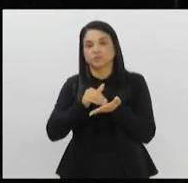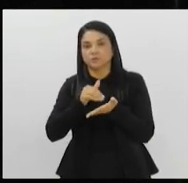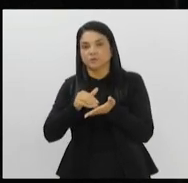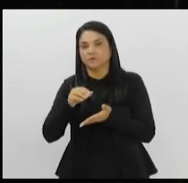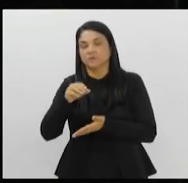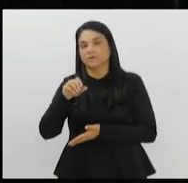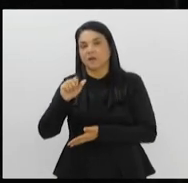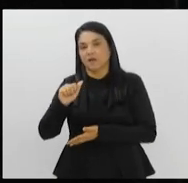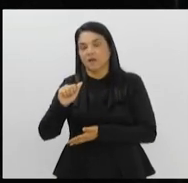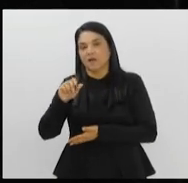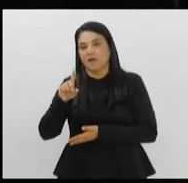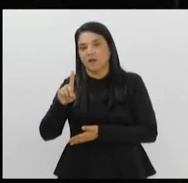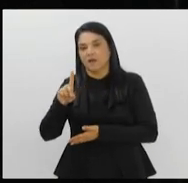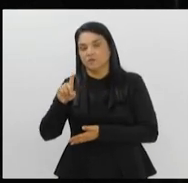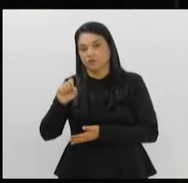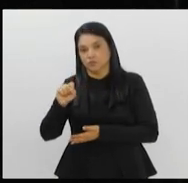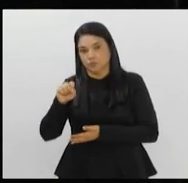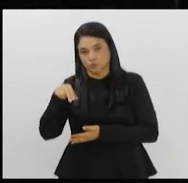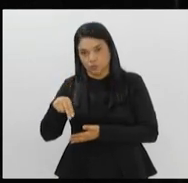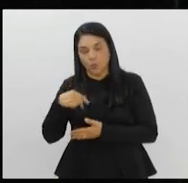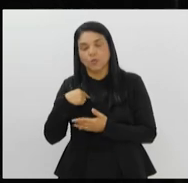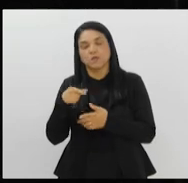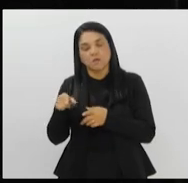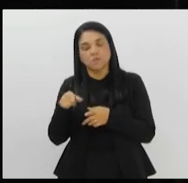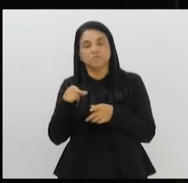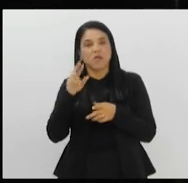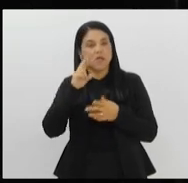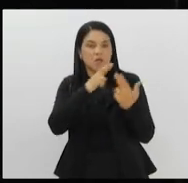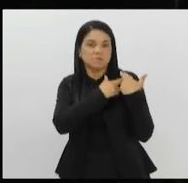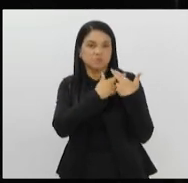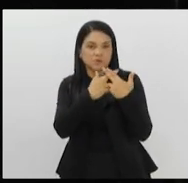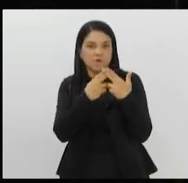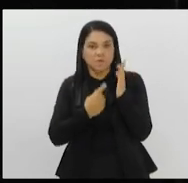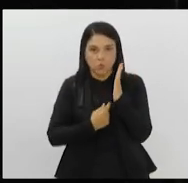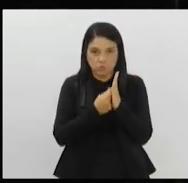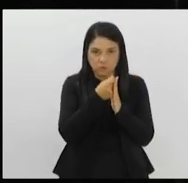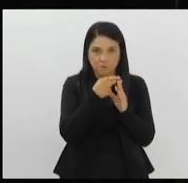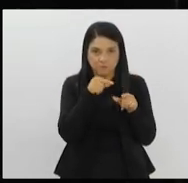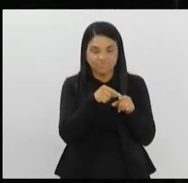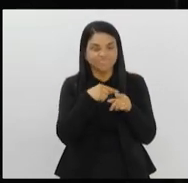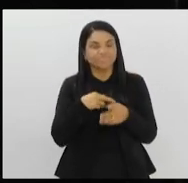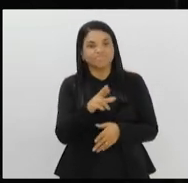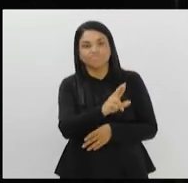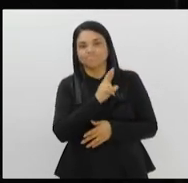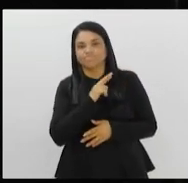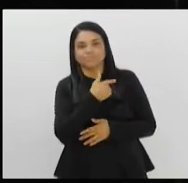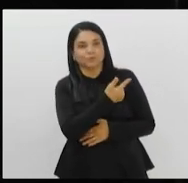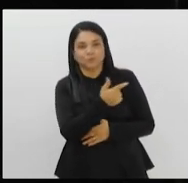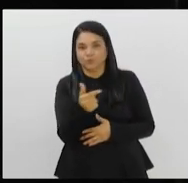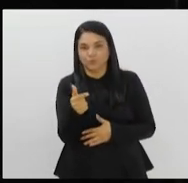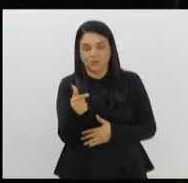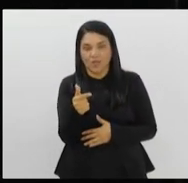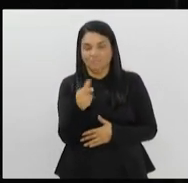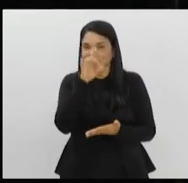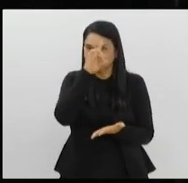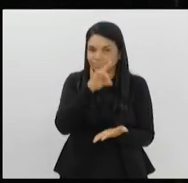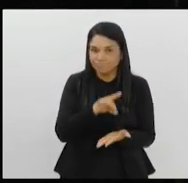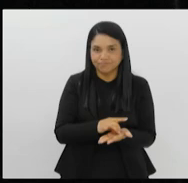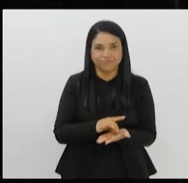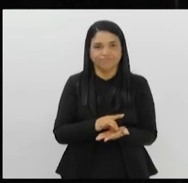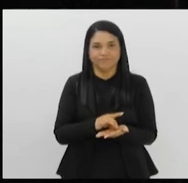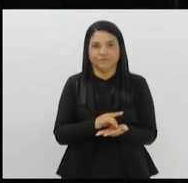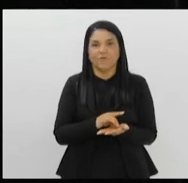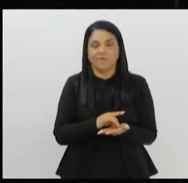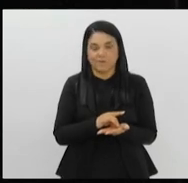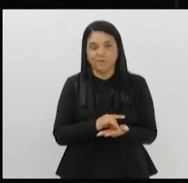que trata do orçamento, mas ainda não tenho a resposta efetiva com relação a